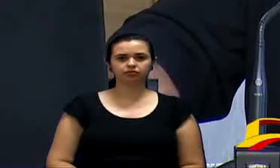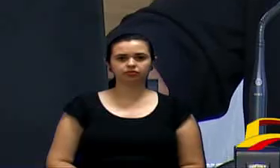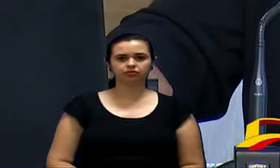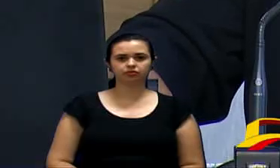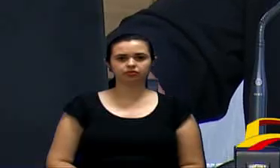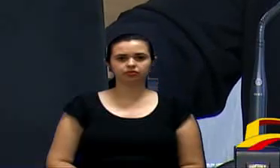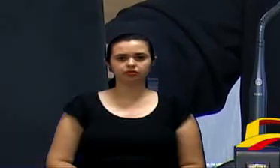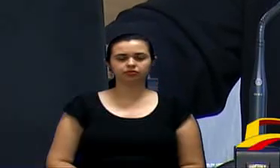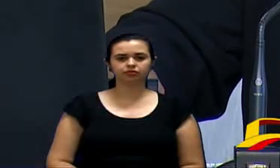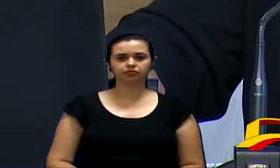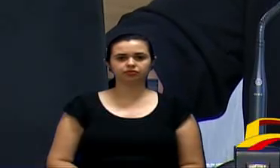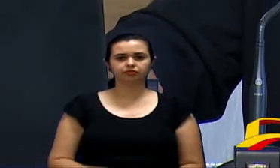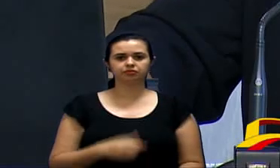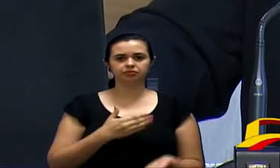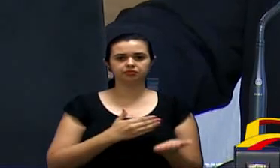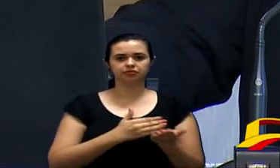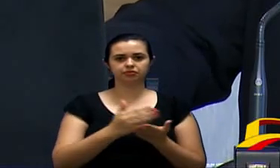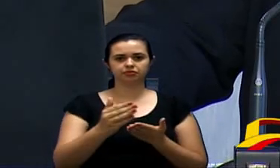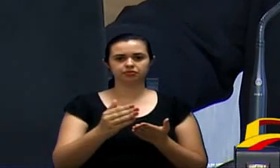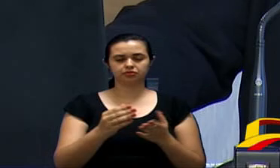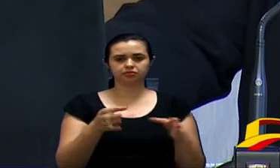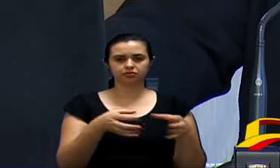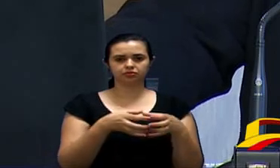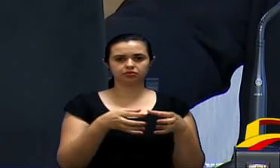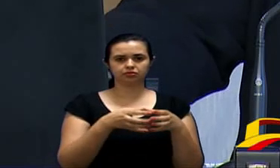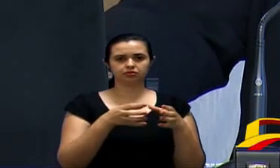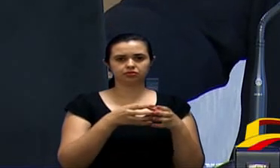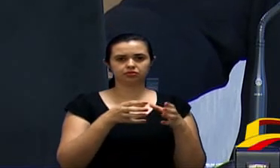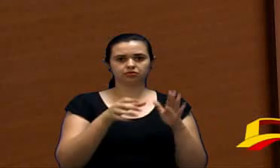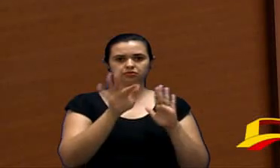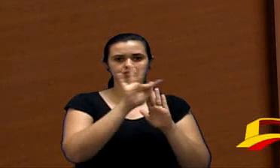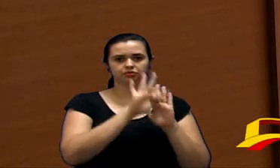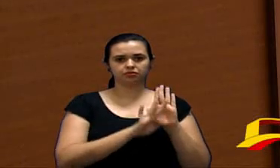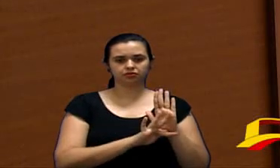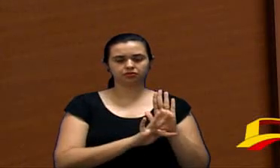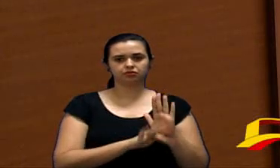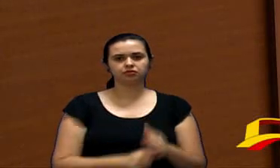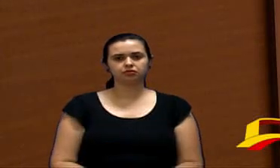Zerasse o painel para que nós passamos à comissão de redação.